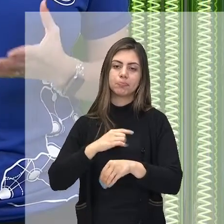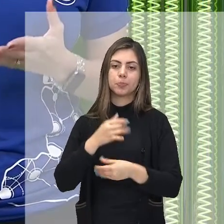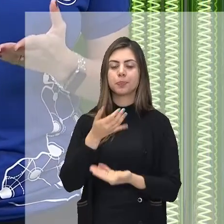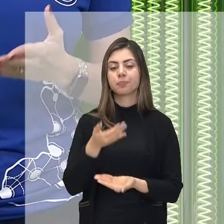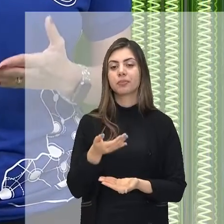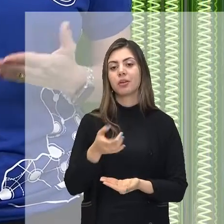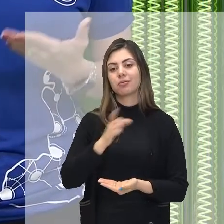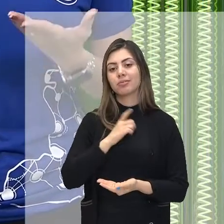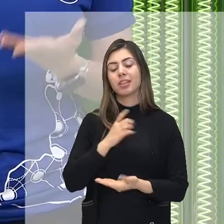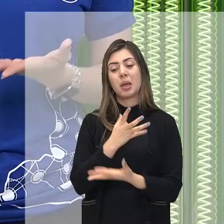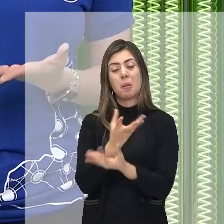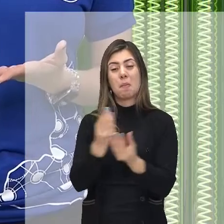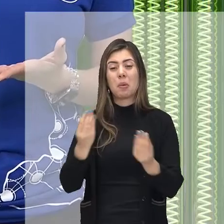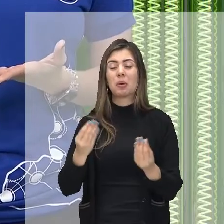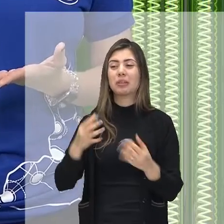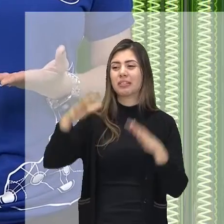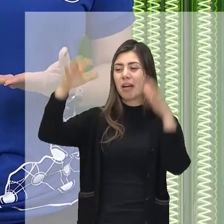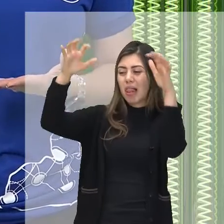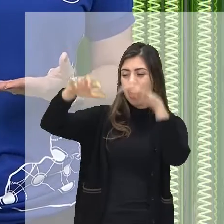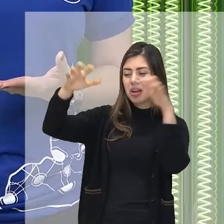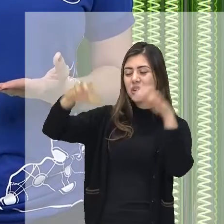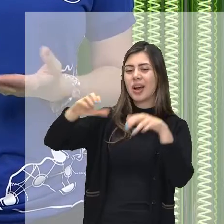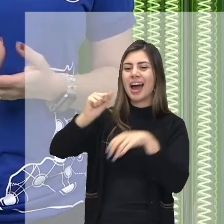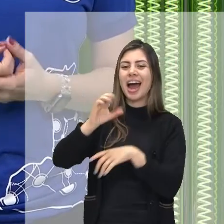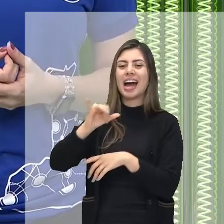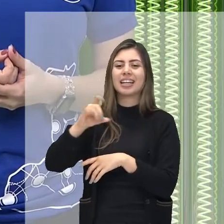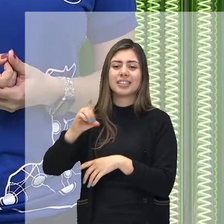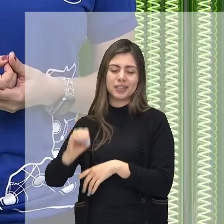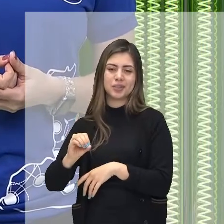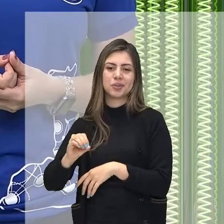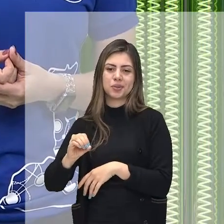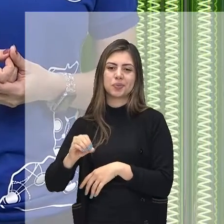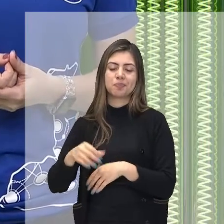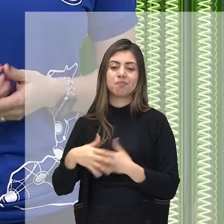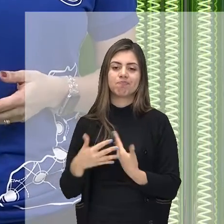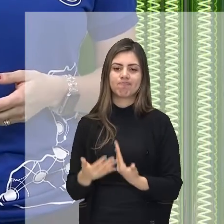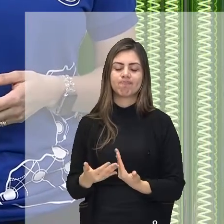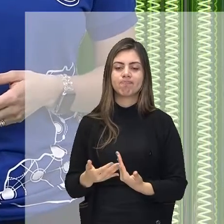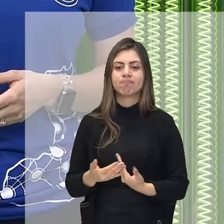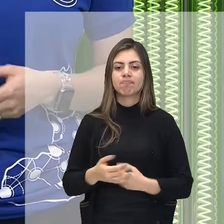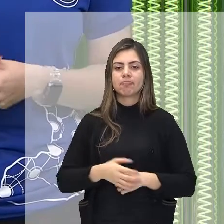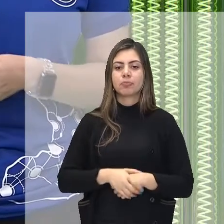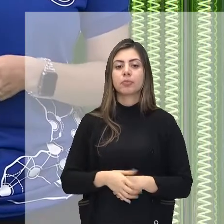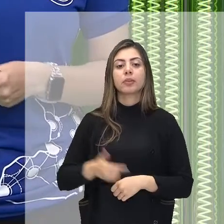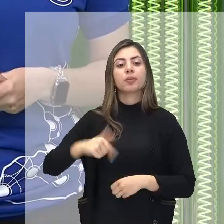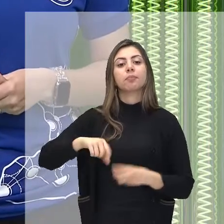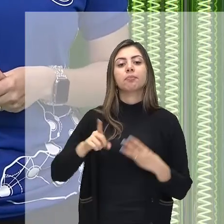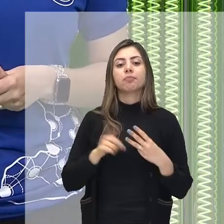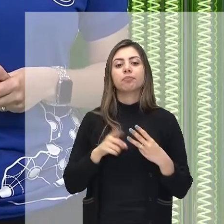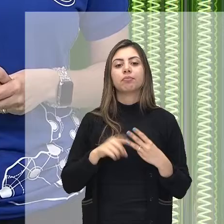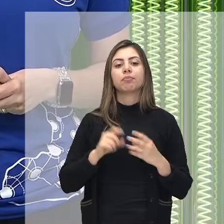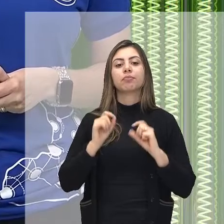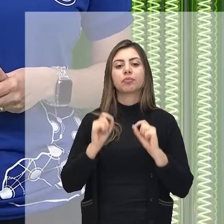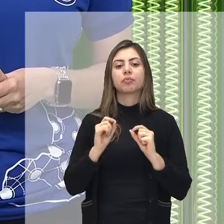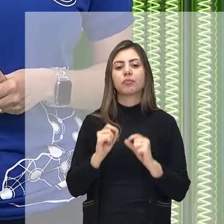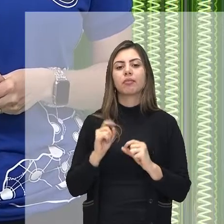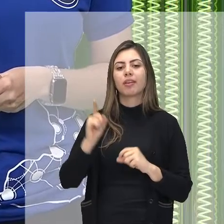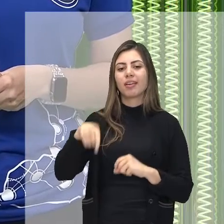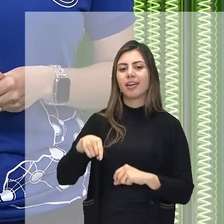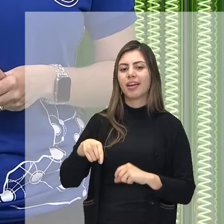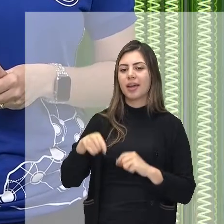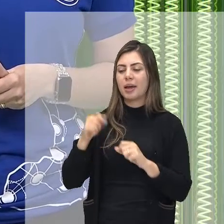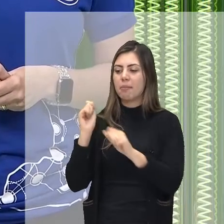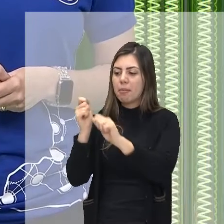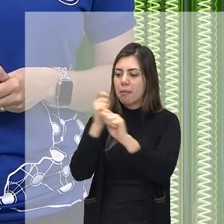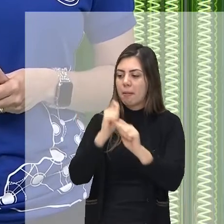essa grande exposição ao ácido da chuva ácida, né? E temos também aí os danos a